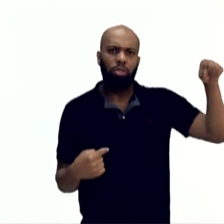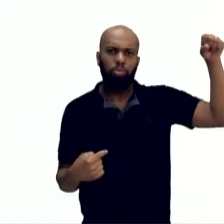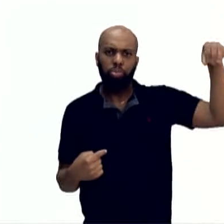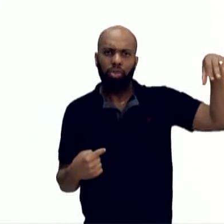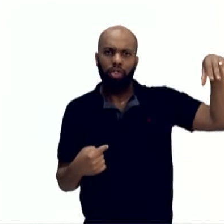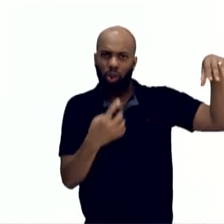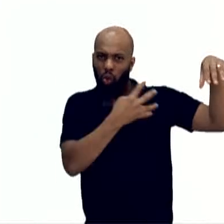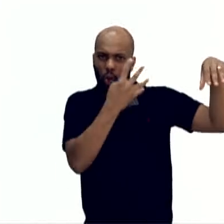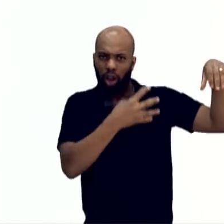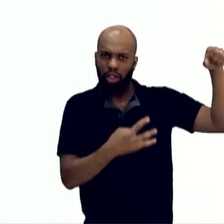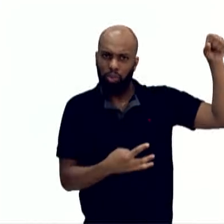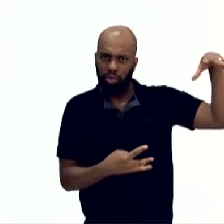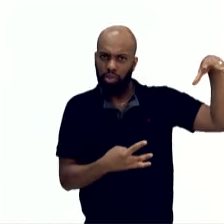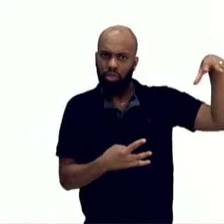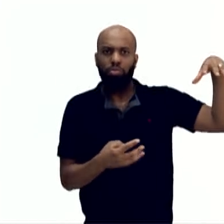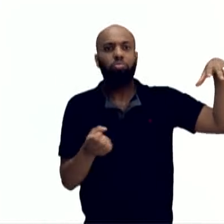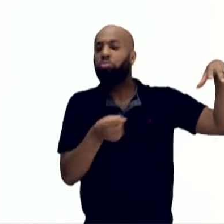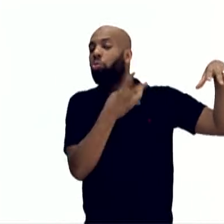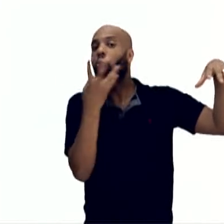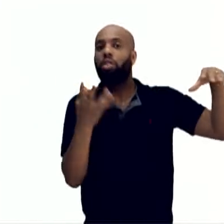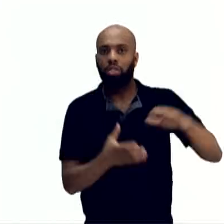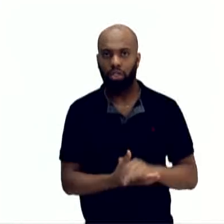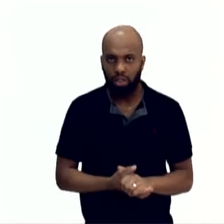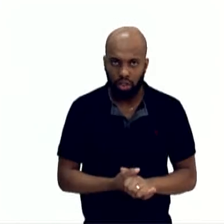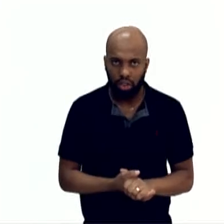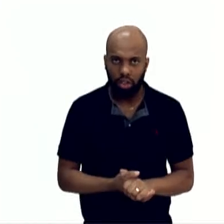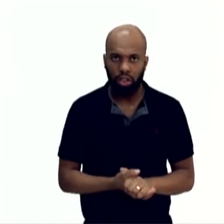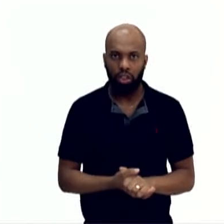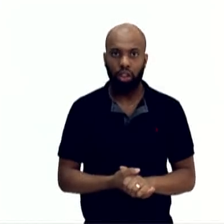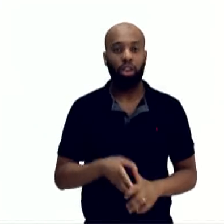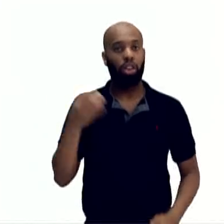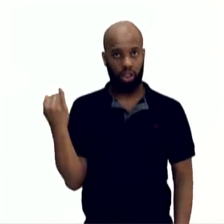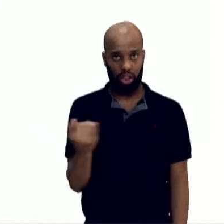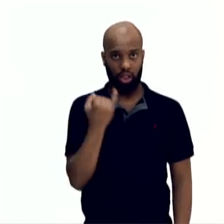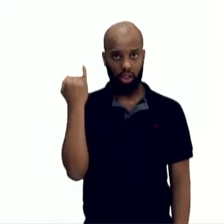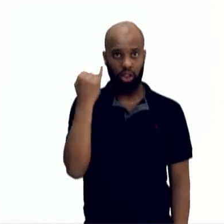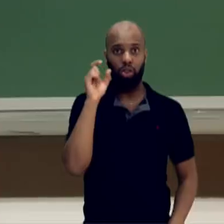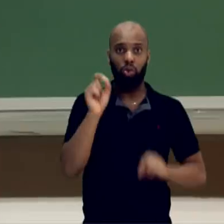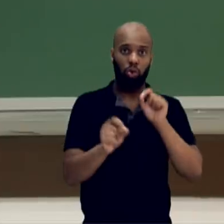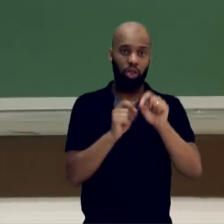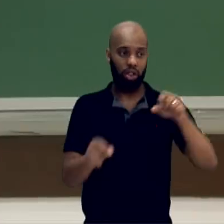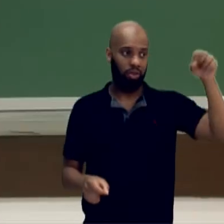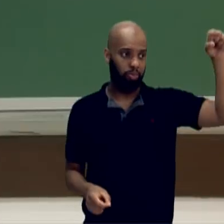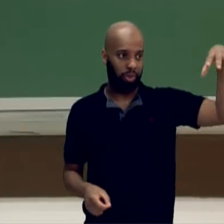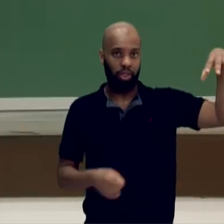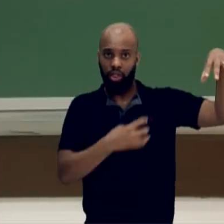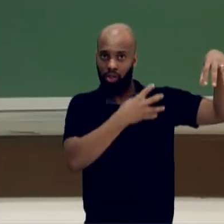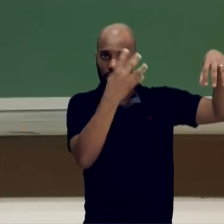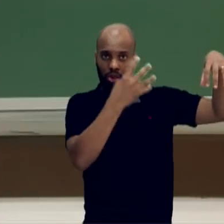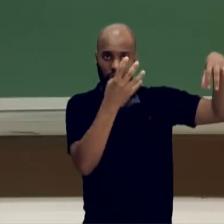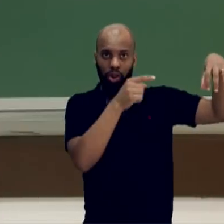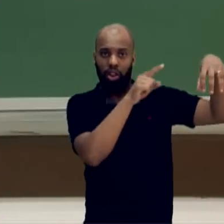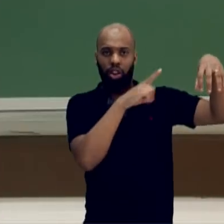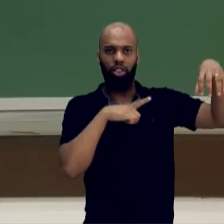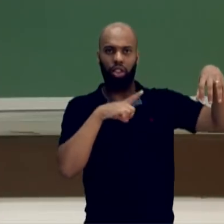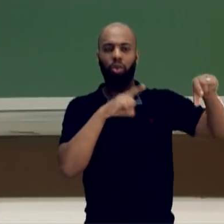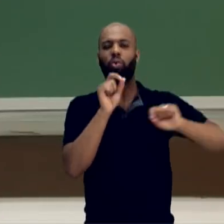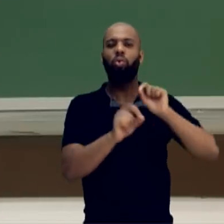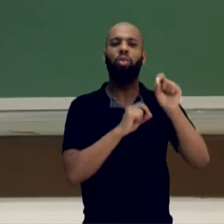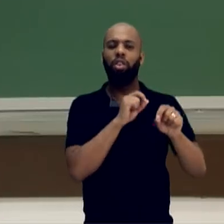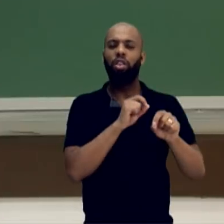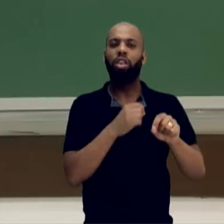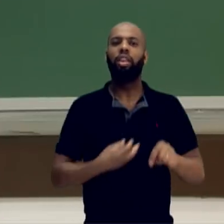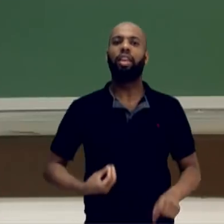lâmpada vai acender? Detalhe importante, a quarta lâmpada está condicionada